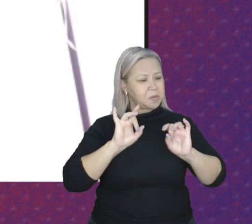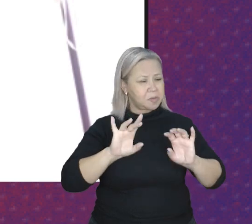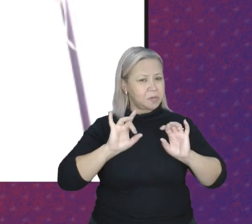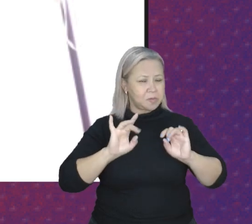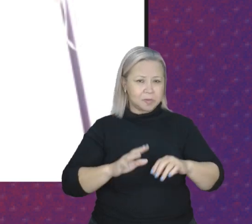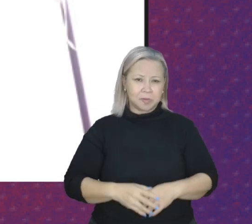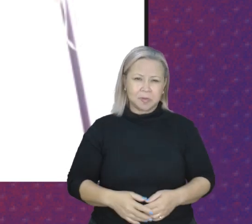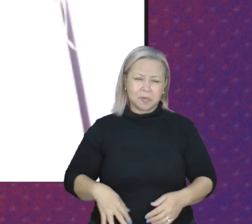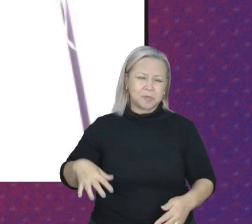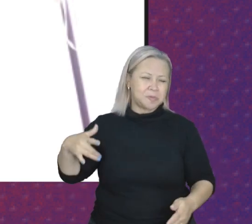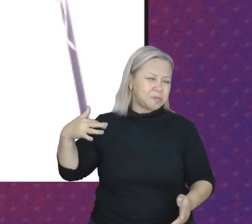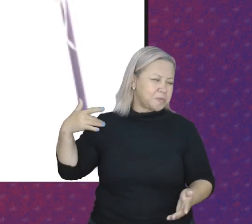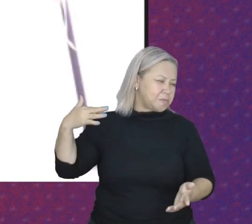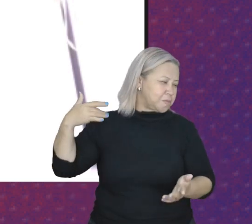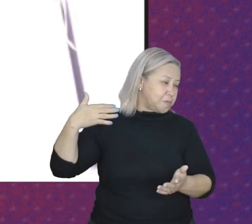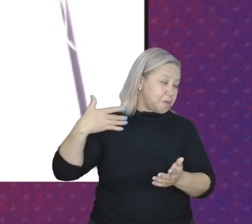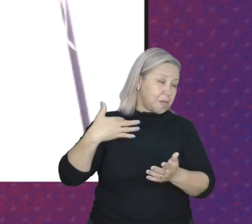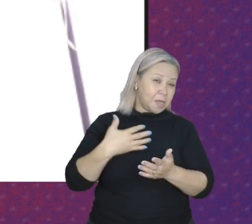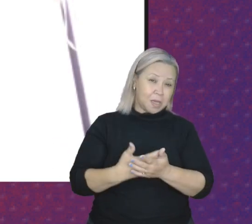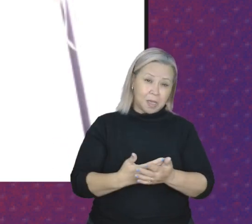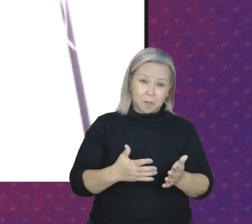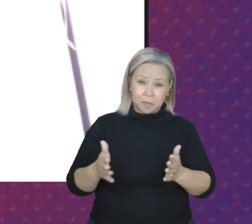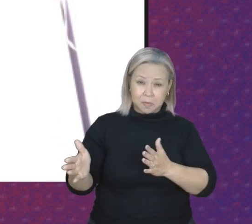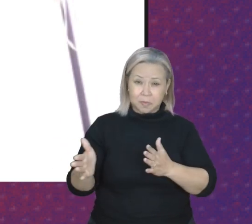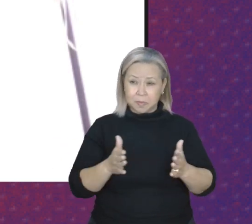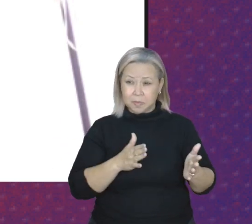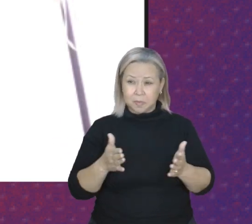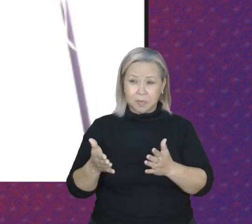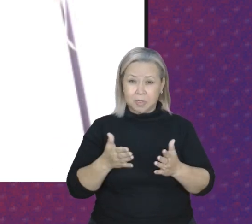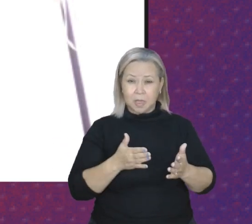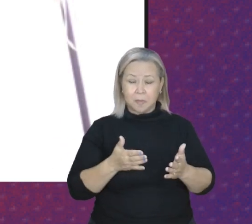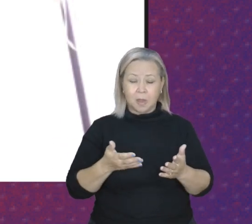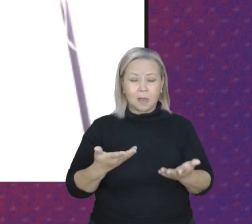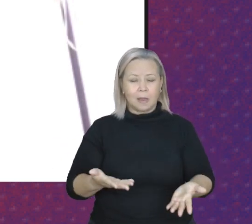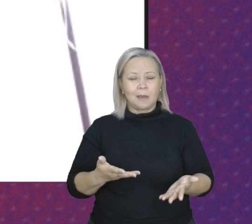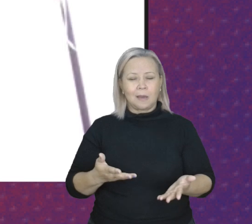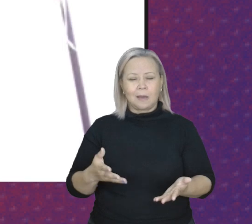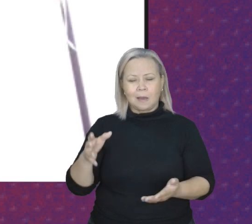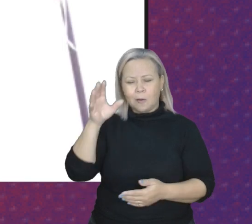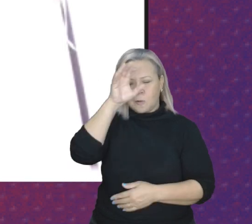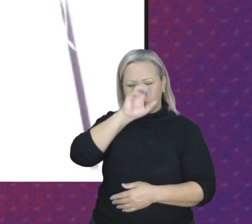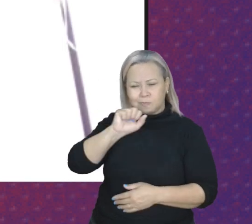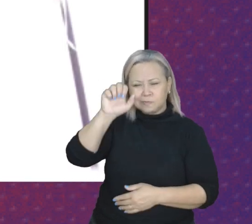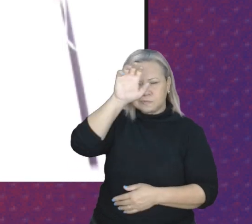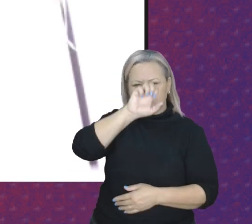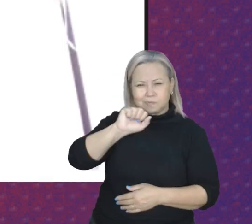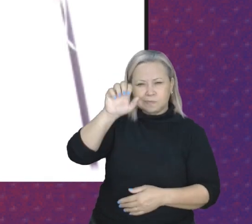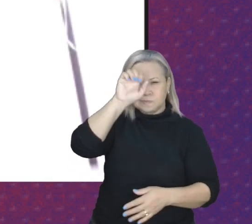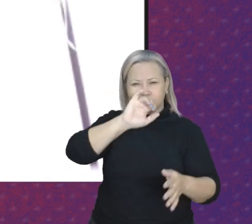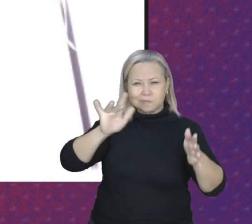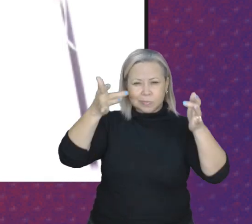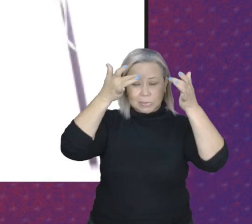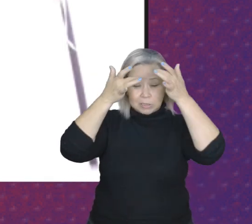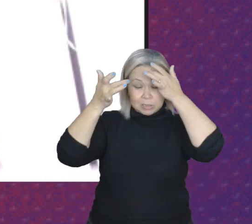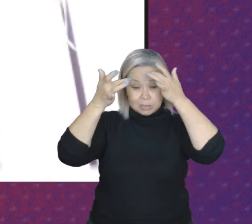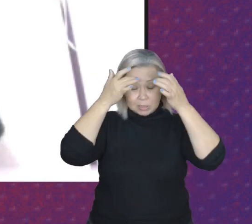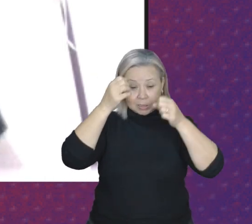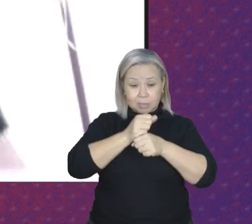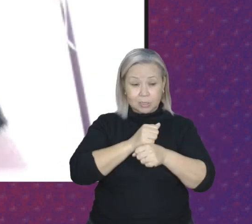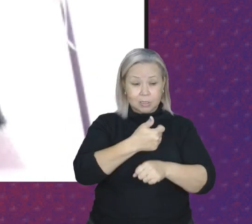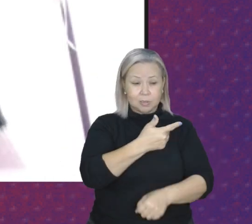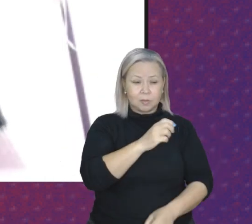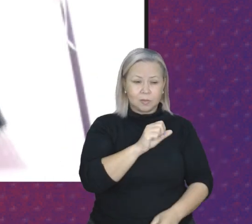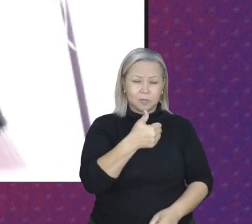E há muito tempo eu bebi nessa fonte. Em 2012, eu me lembro que eu fiz